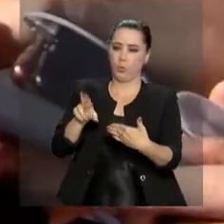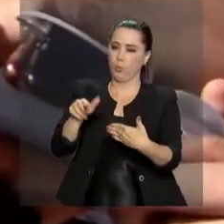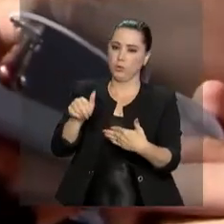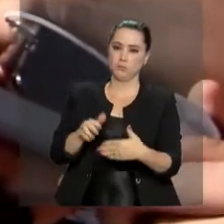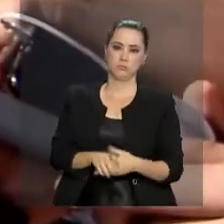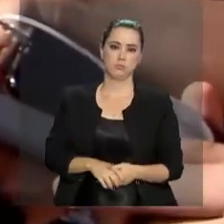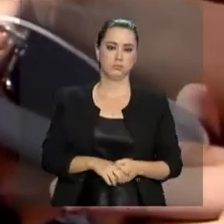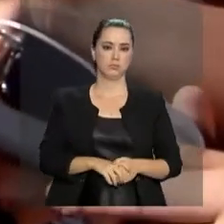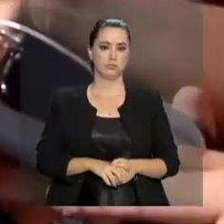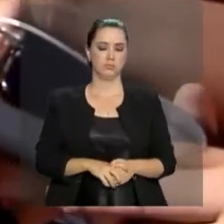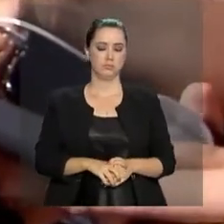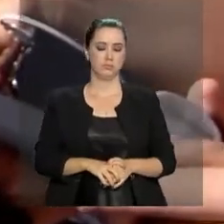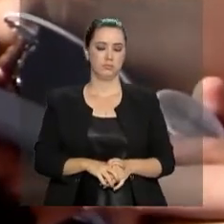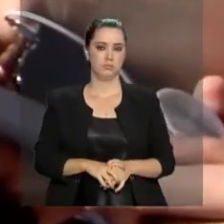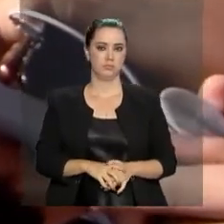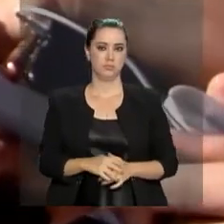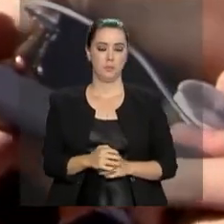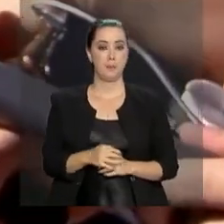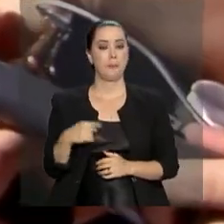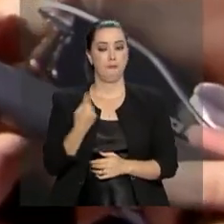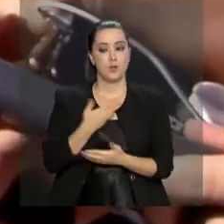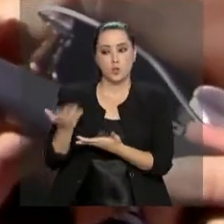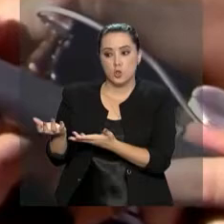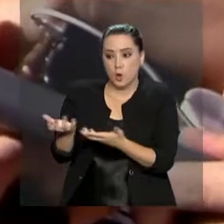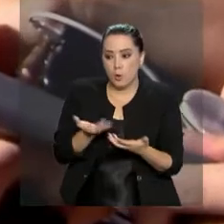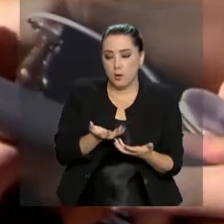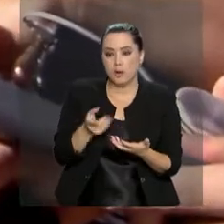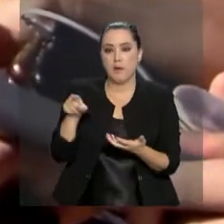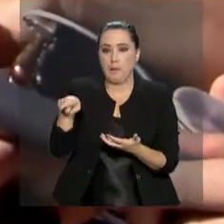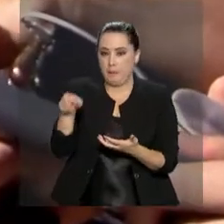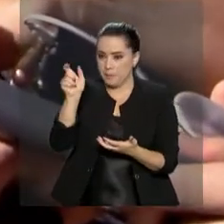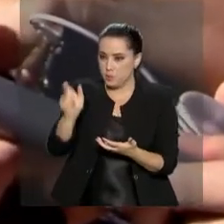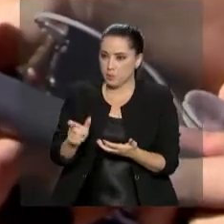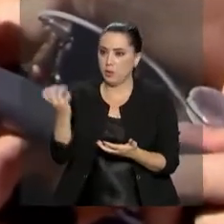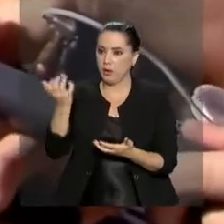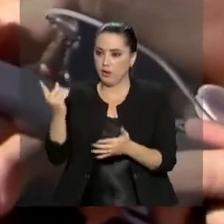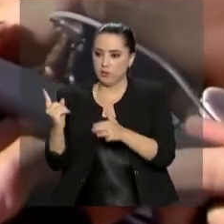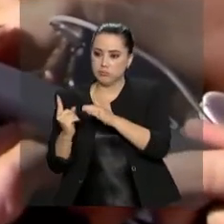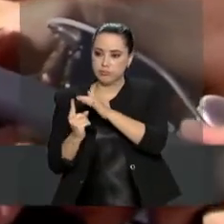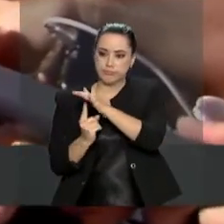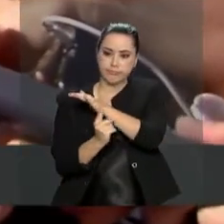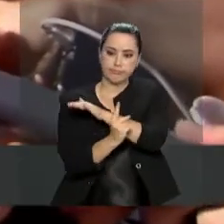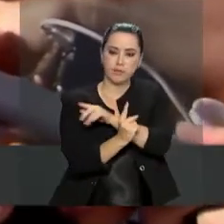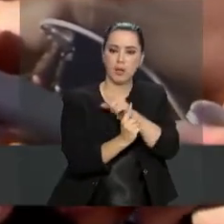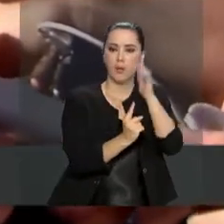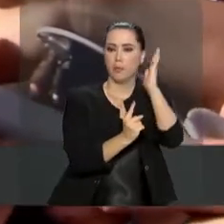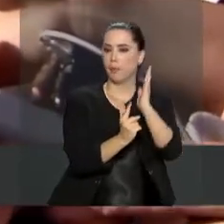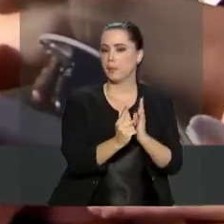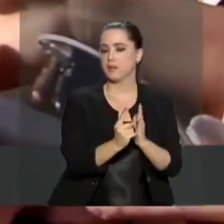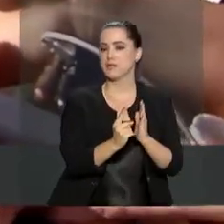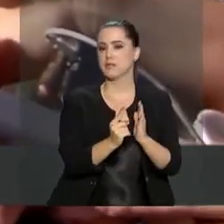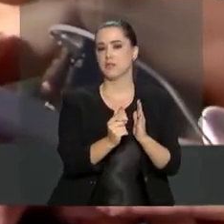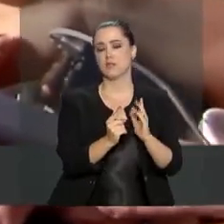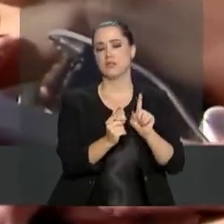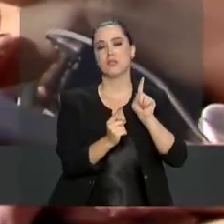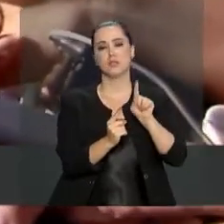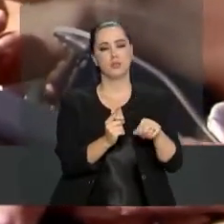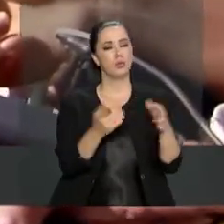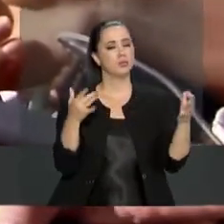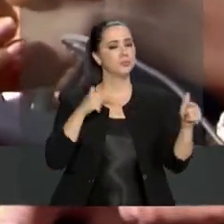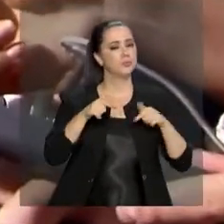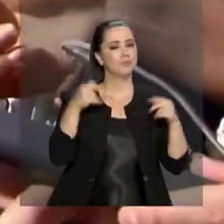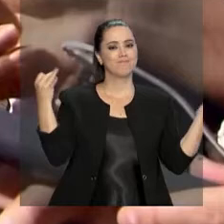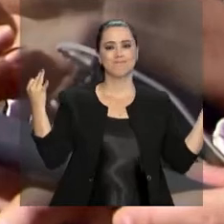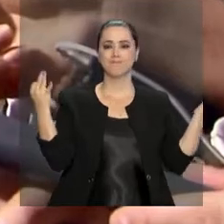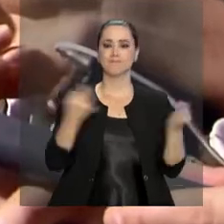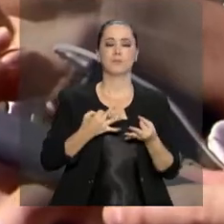a gente está colhendo quem está resolvendo passar a fronteira e passando por lá do brasil então isso tem sido feito um trabalho excepcional